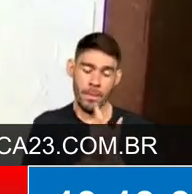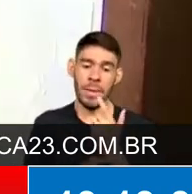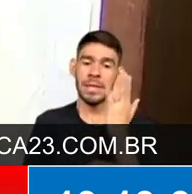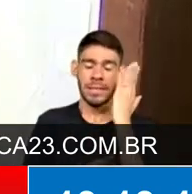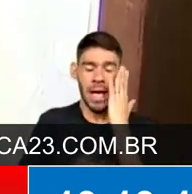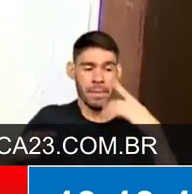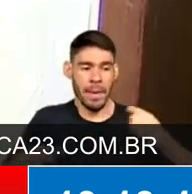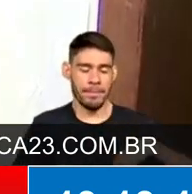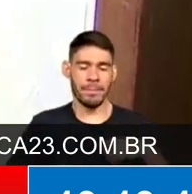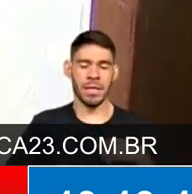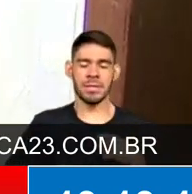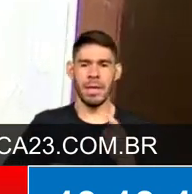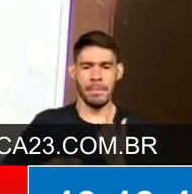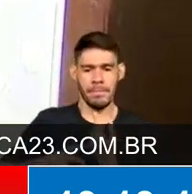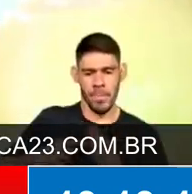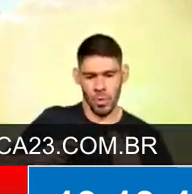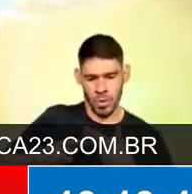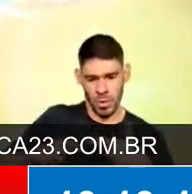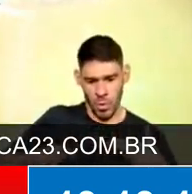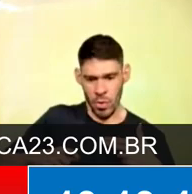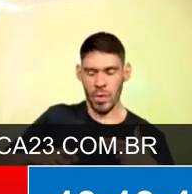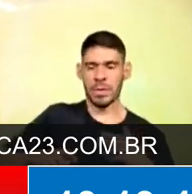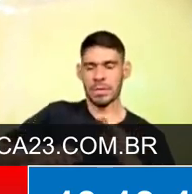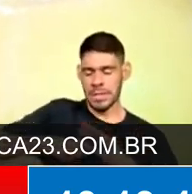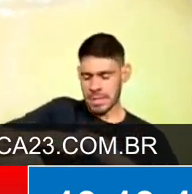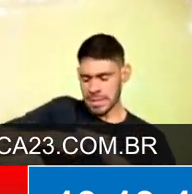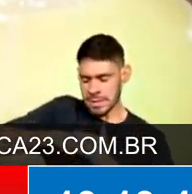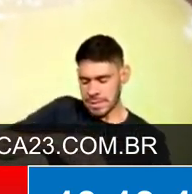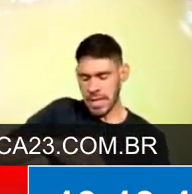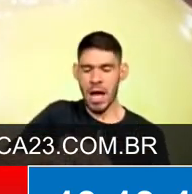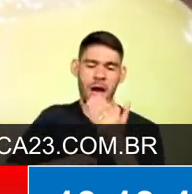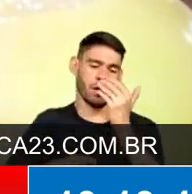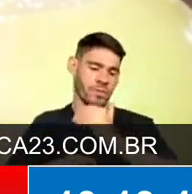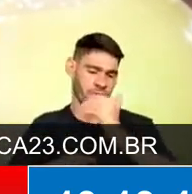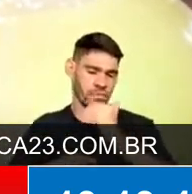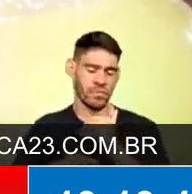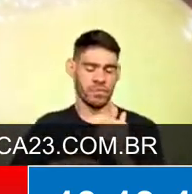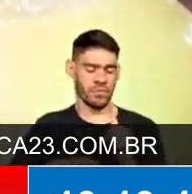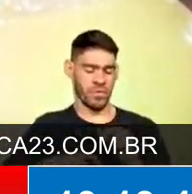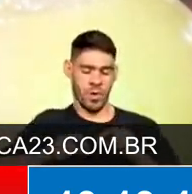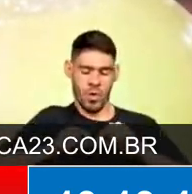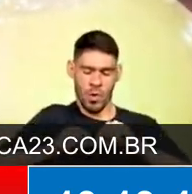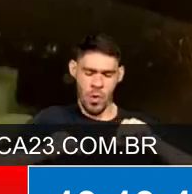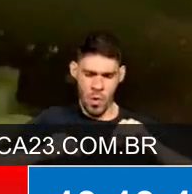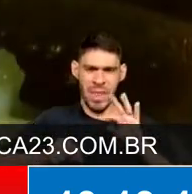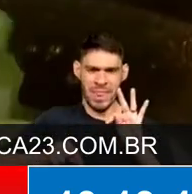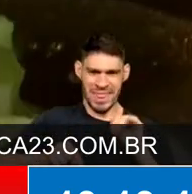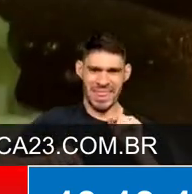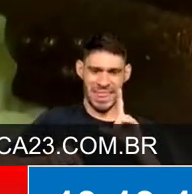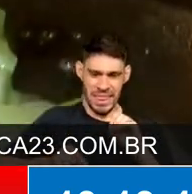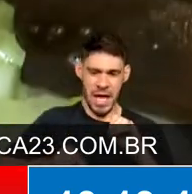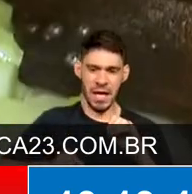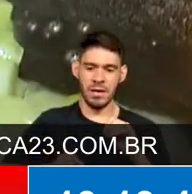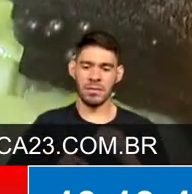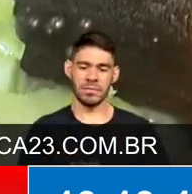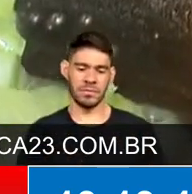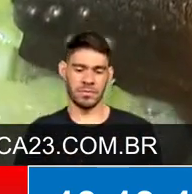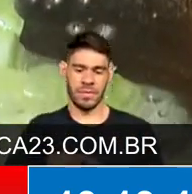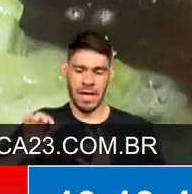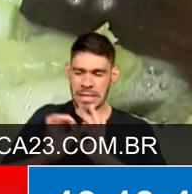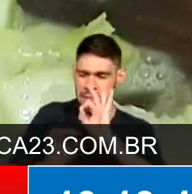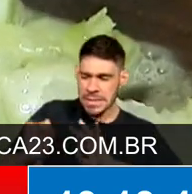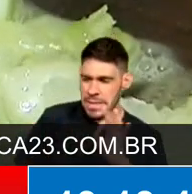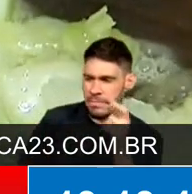dos alimentos que a gente pode consumir, as cascas de muitas frutas, os talos, então a gente já vai separando